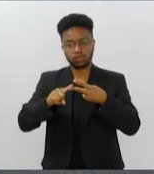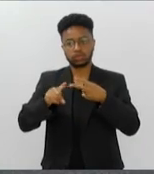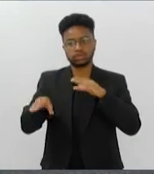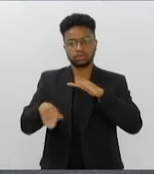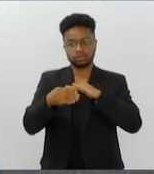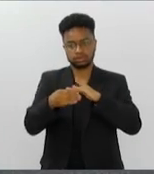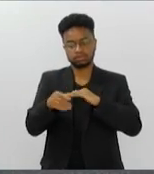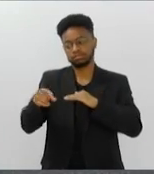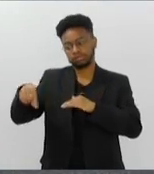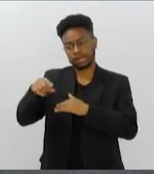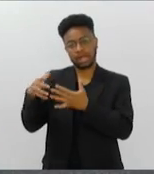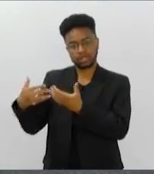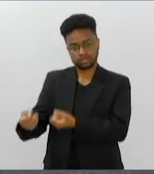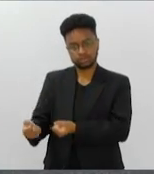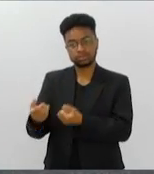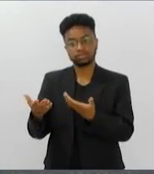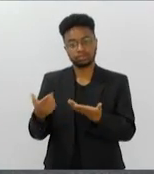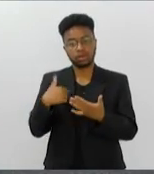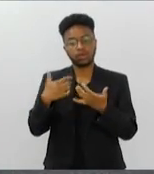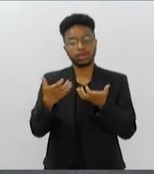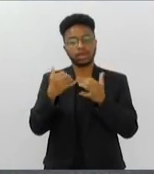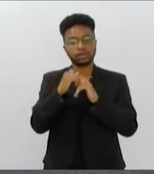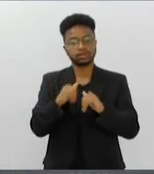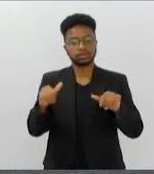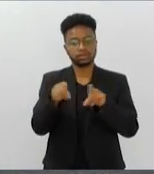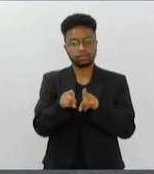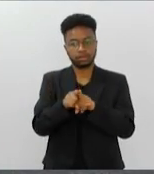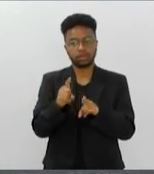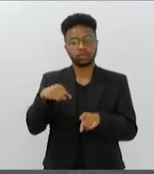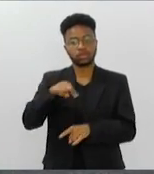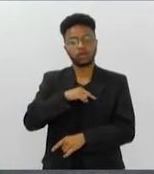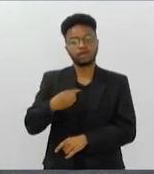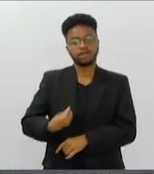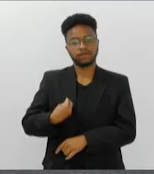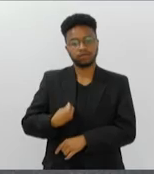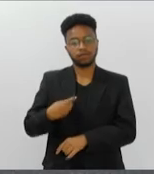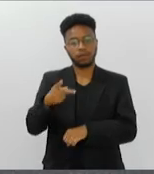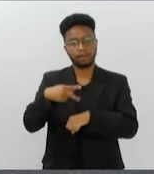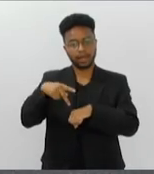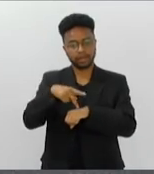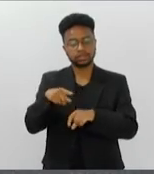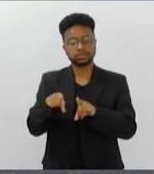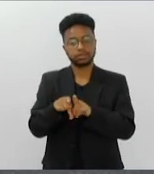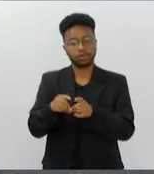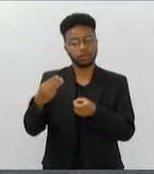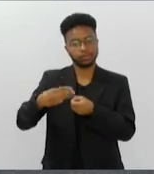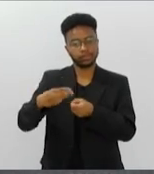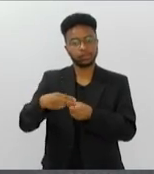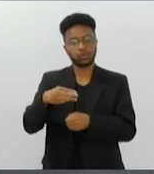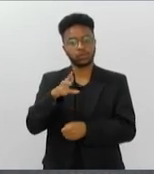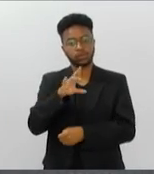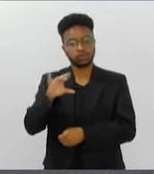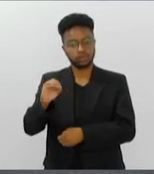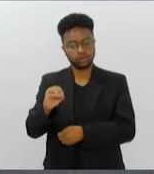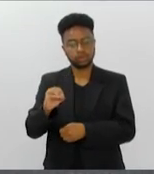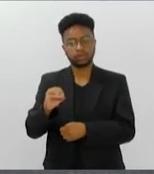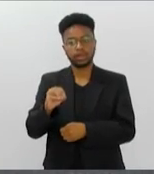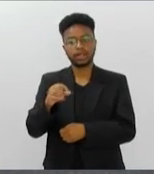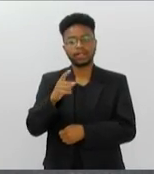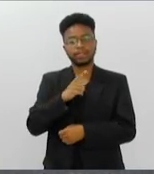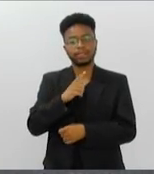devidamente acatadas. Queria dizer também que a gente vive num país, no estado do Rio, município do Rio, enfim, é que a gente